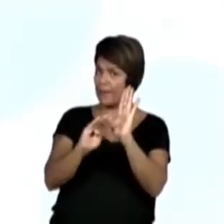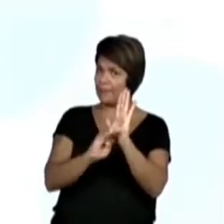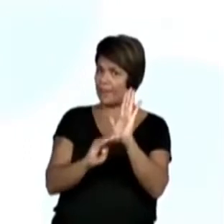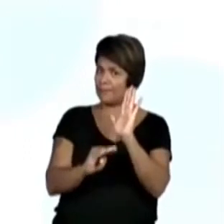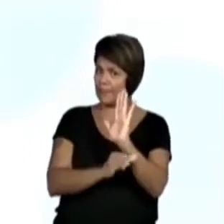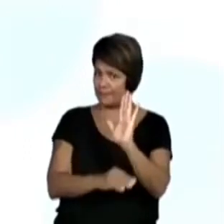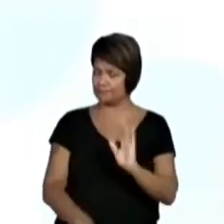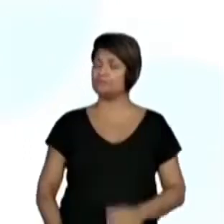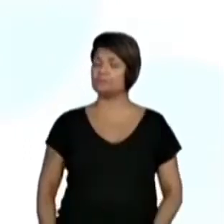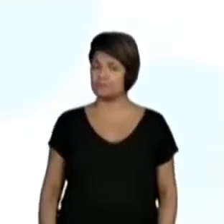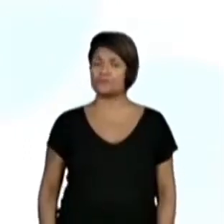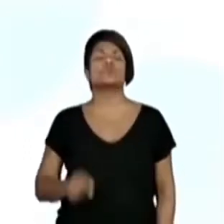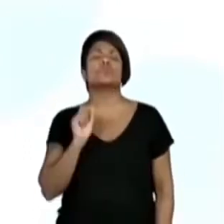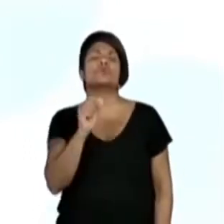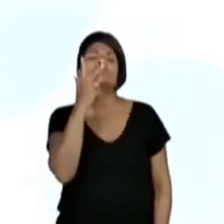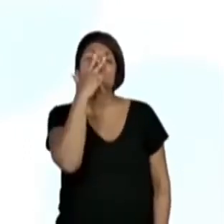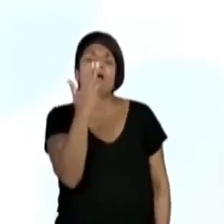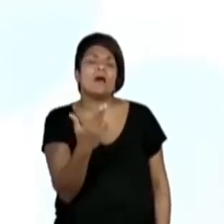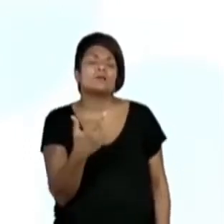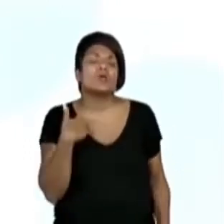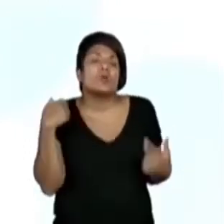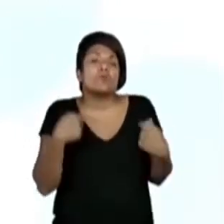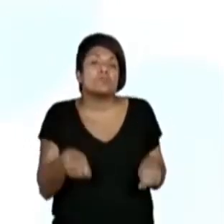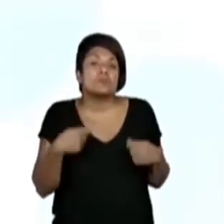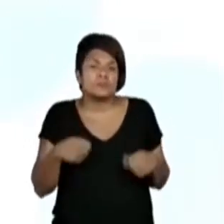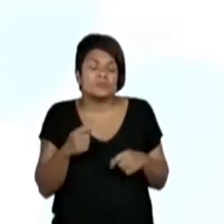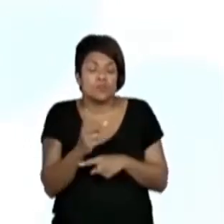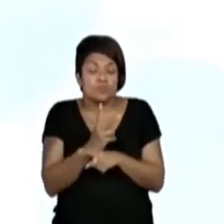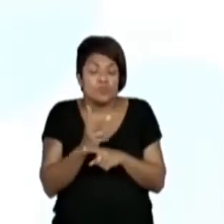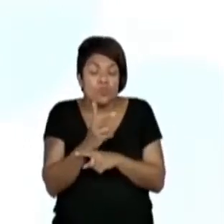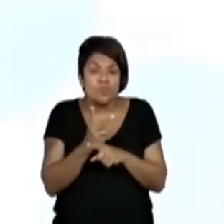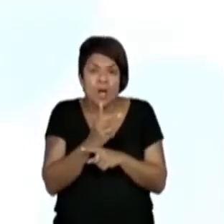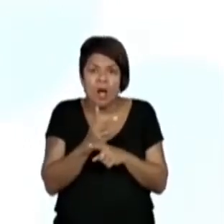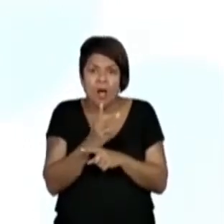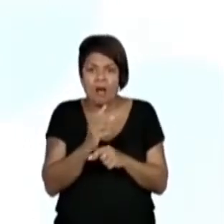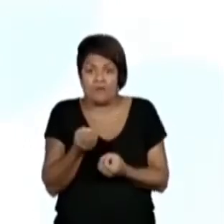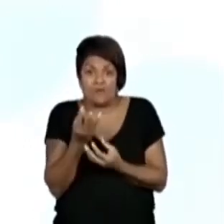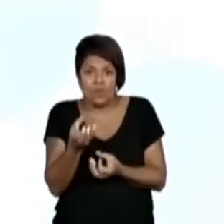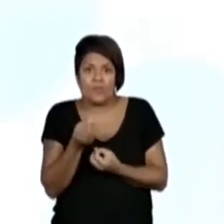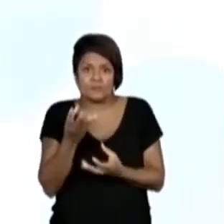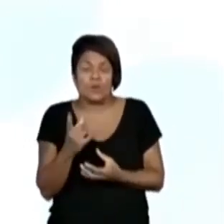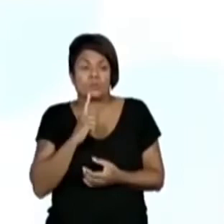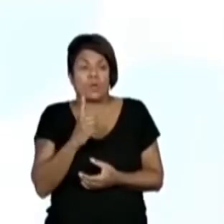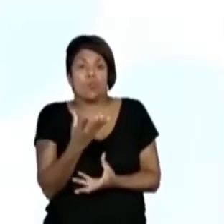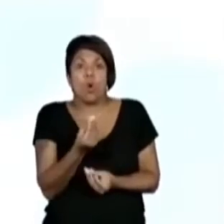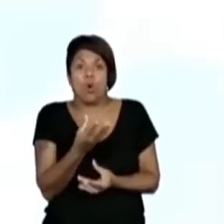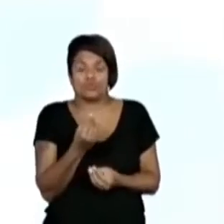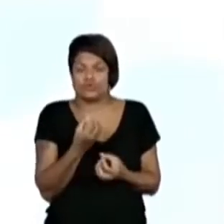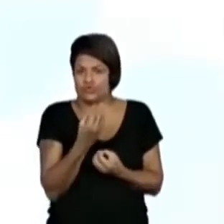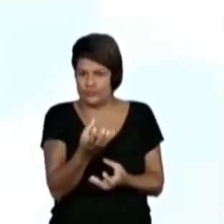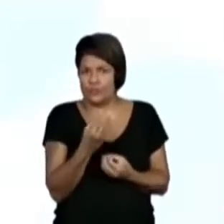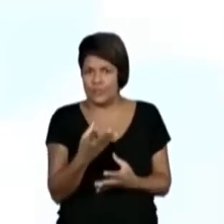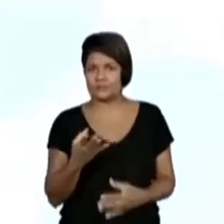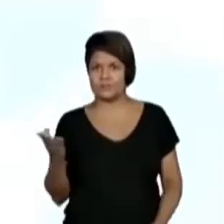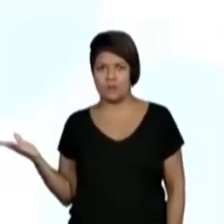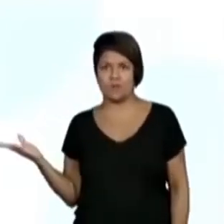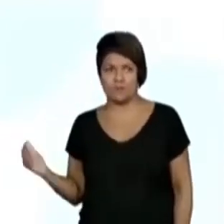devo procurar no meio de todas essas informações? Porque tem um monte de informação